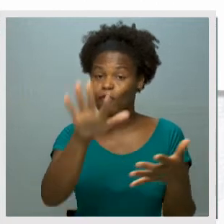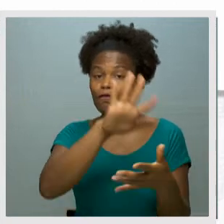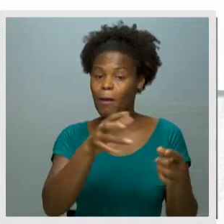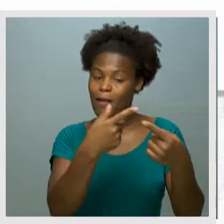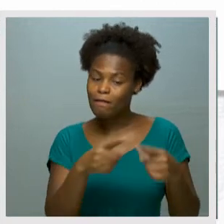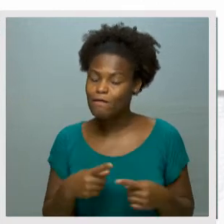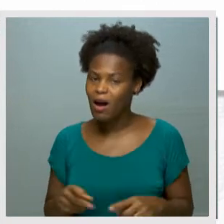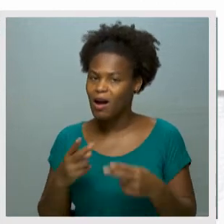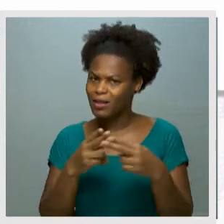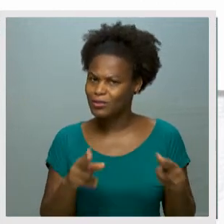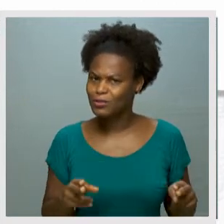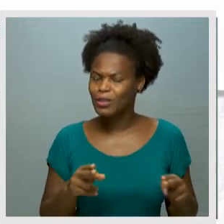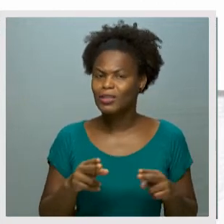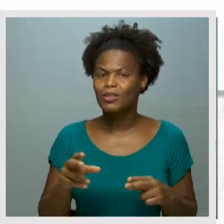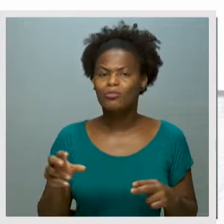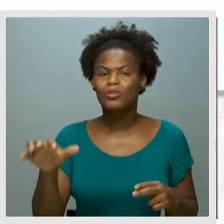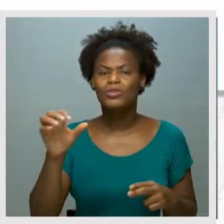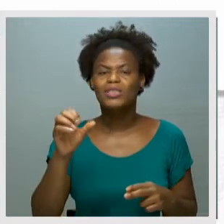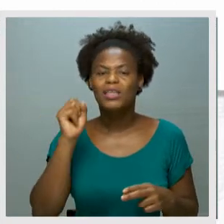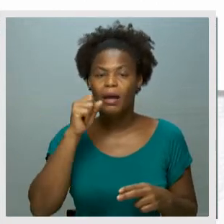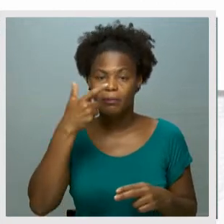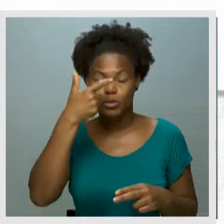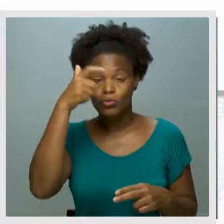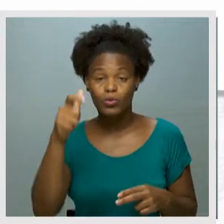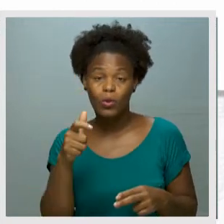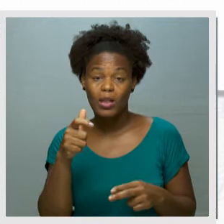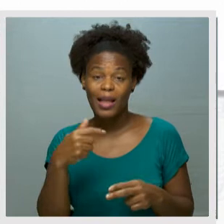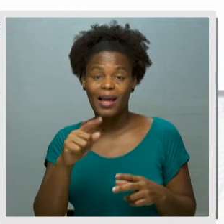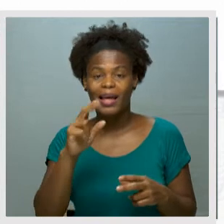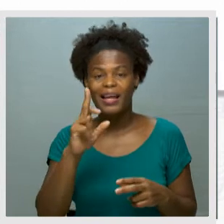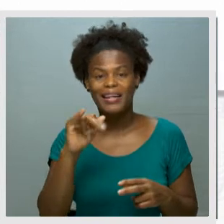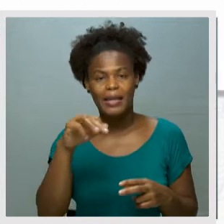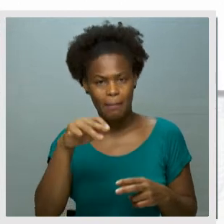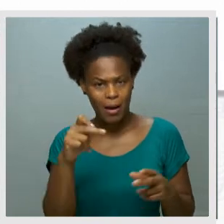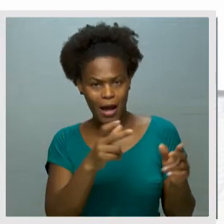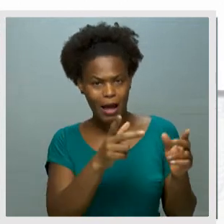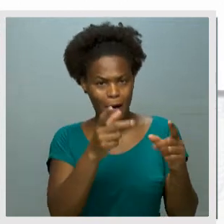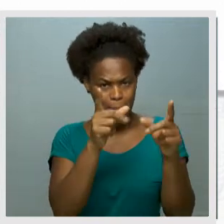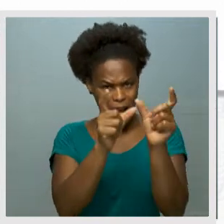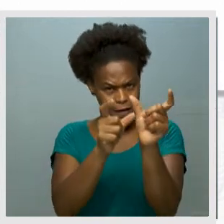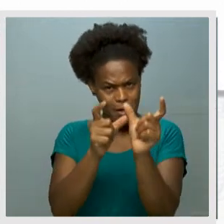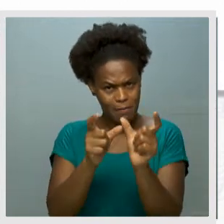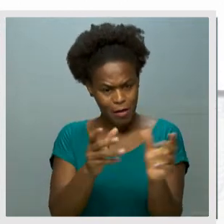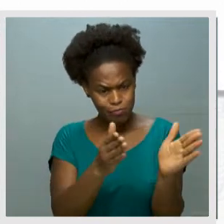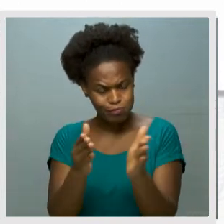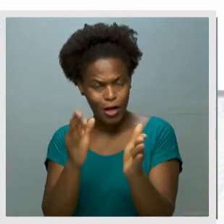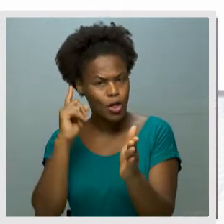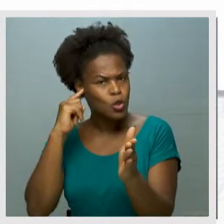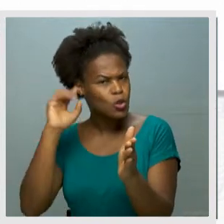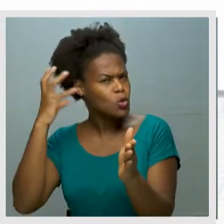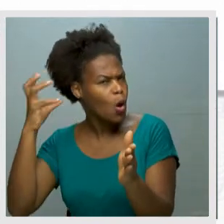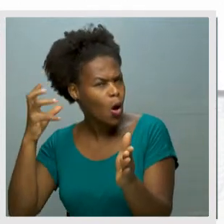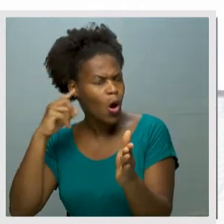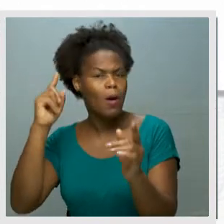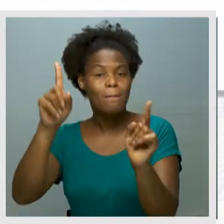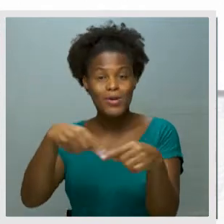versos. Neste género, os autores lançam mão de recursos como rimas, artifícios sonoros,